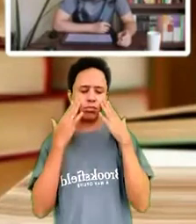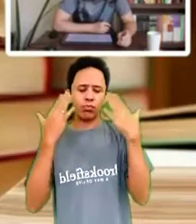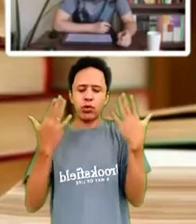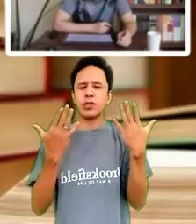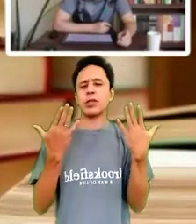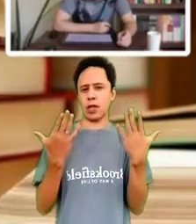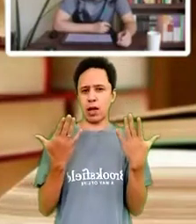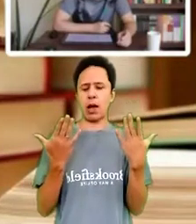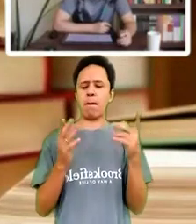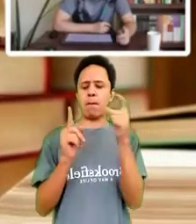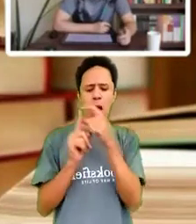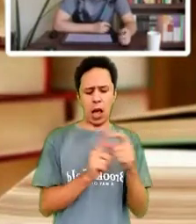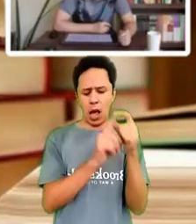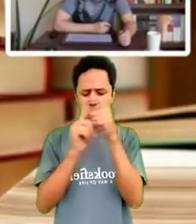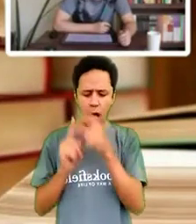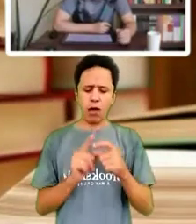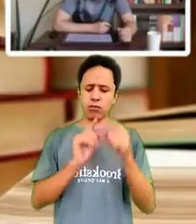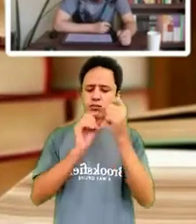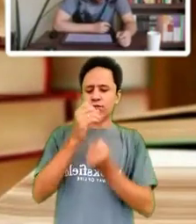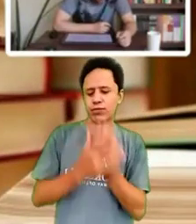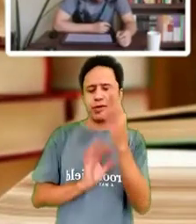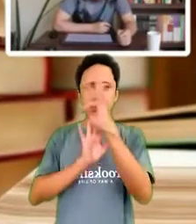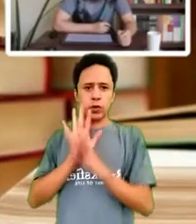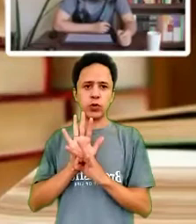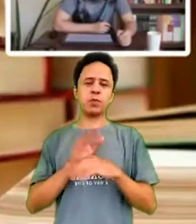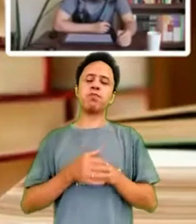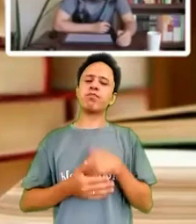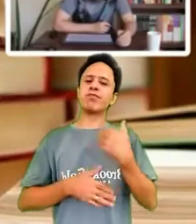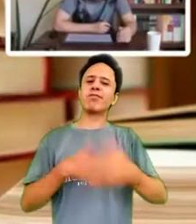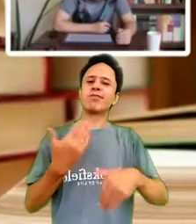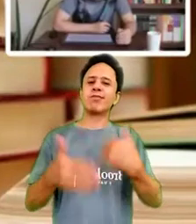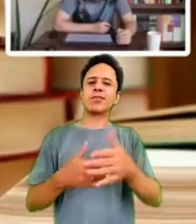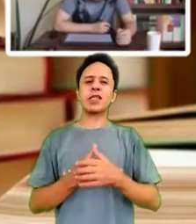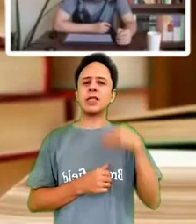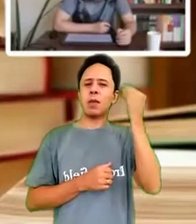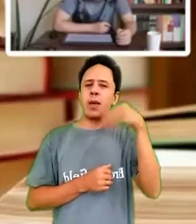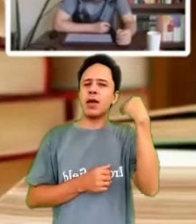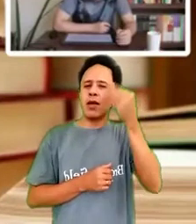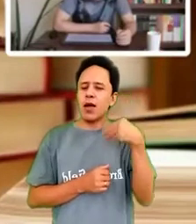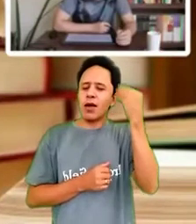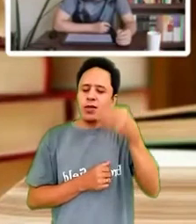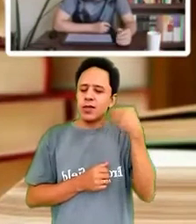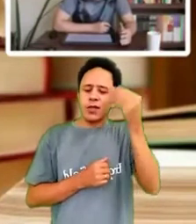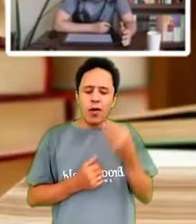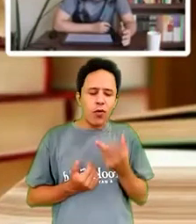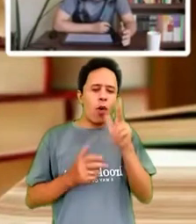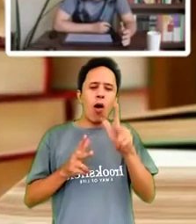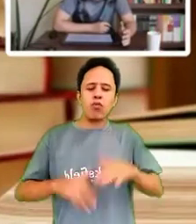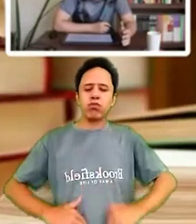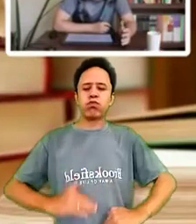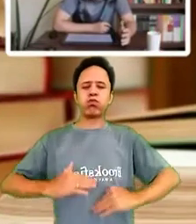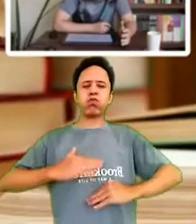de expressão contido nos sinais reunidos em palavras. Daí por diante, as experiências foram se acumulando sem